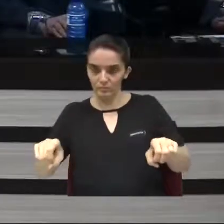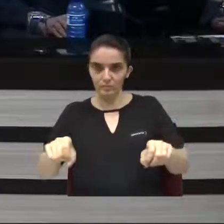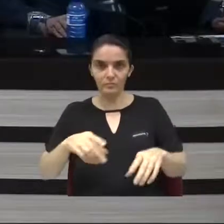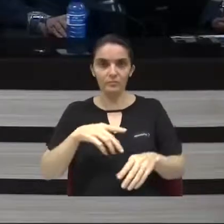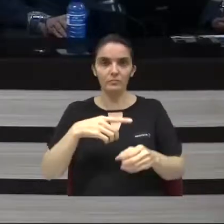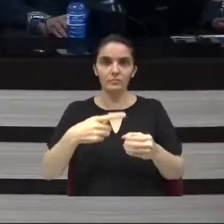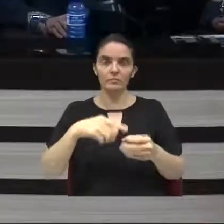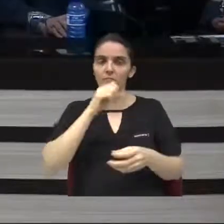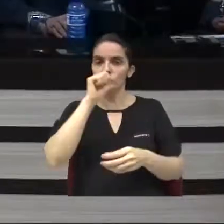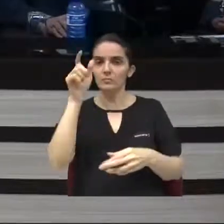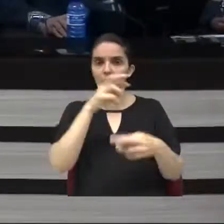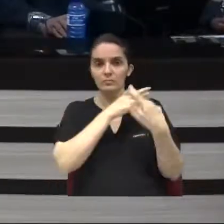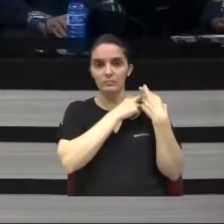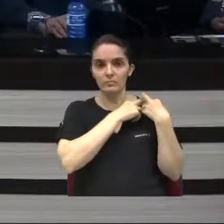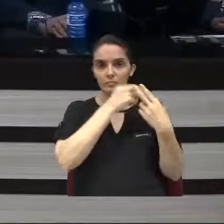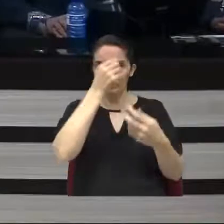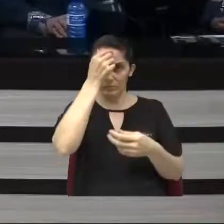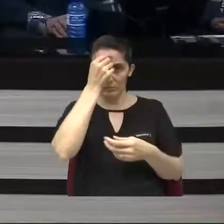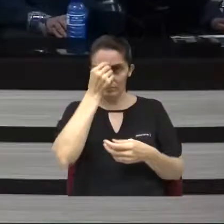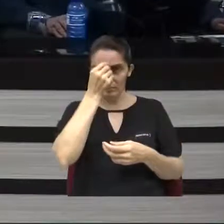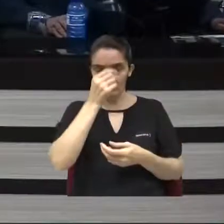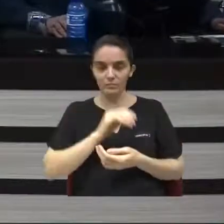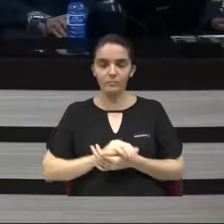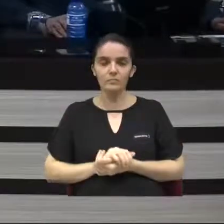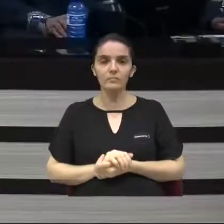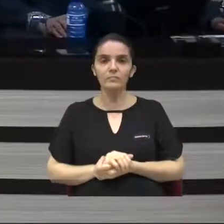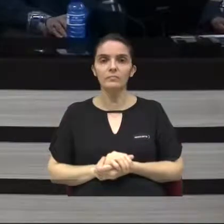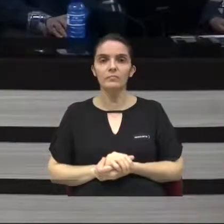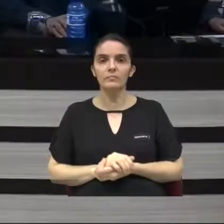Rafael Luiz Pavarino de Camargo.